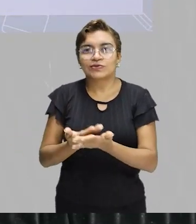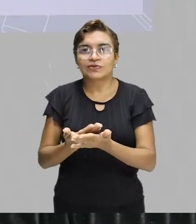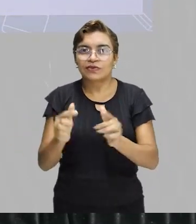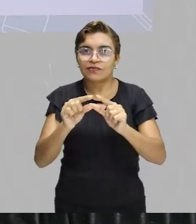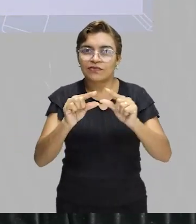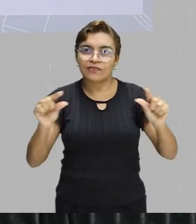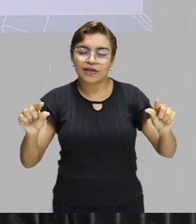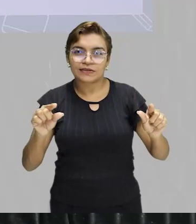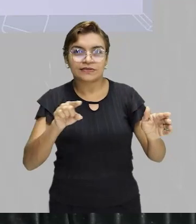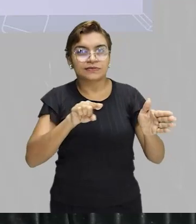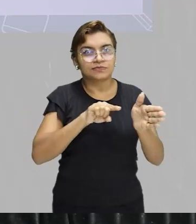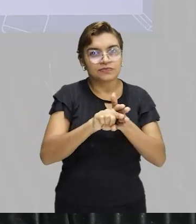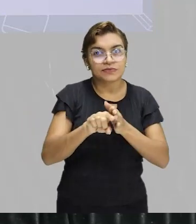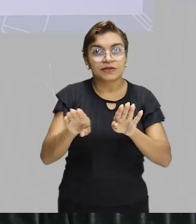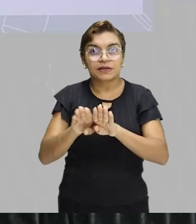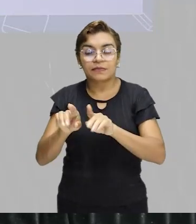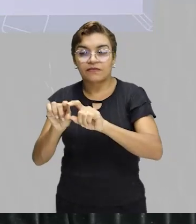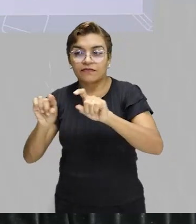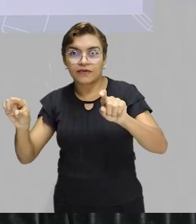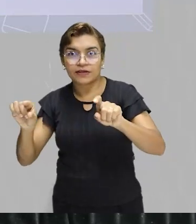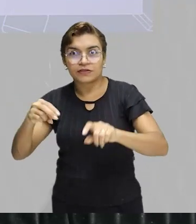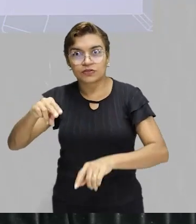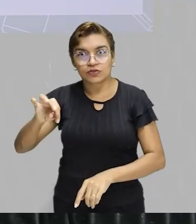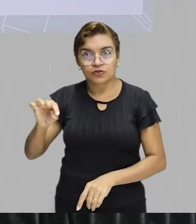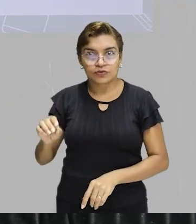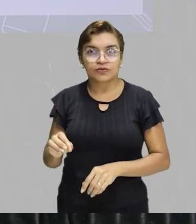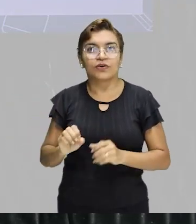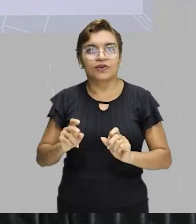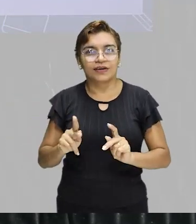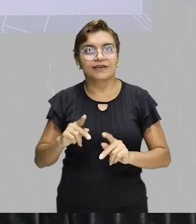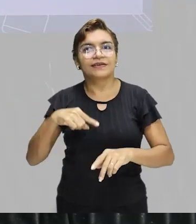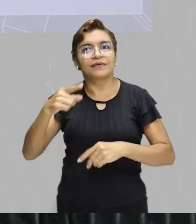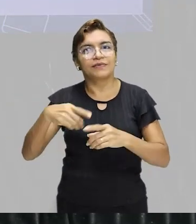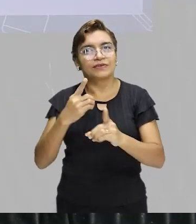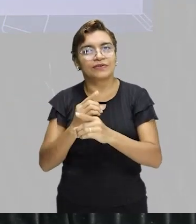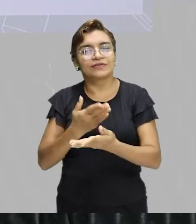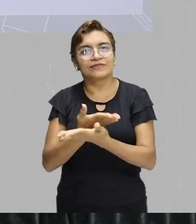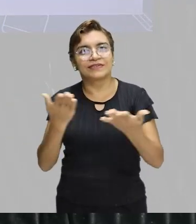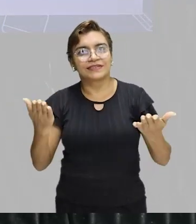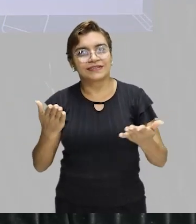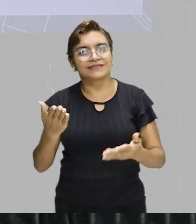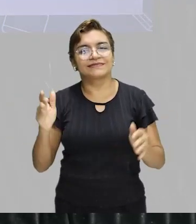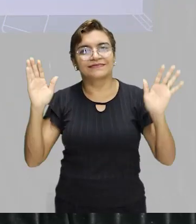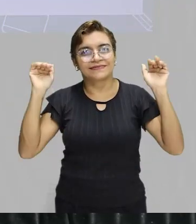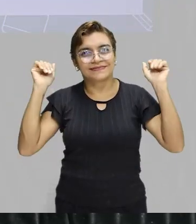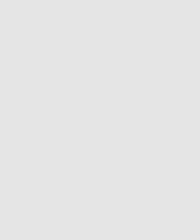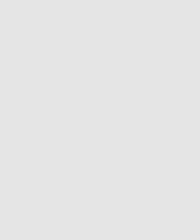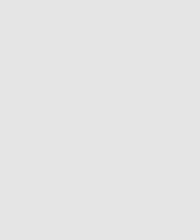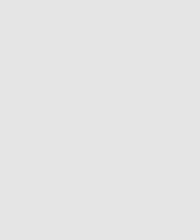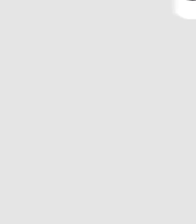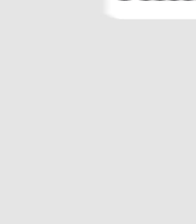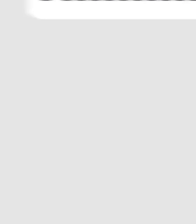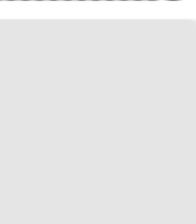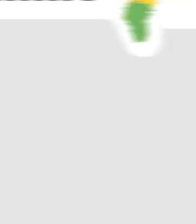e negativas, considerando o presente simples. Até a próxima, fiquem bem, se cuidem e bye, bye!